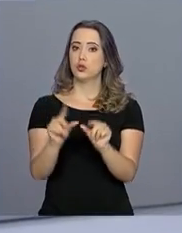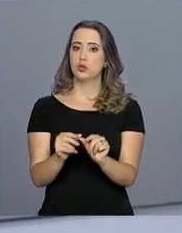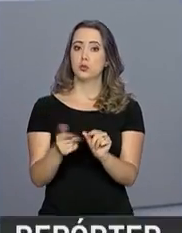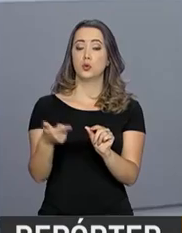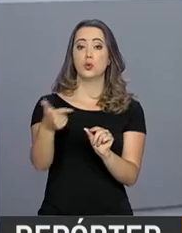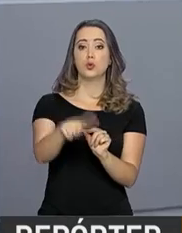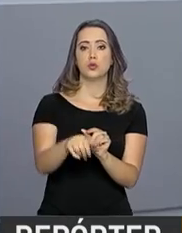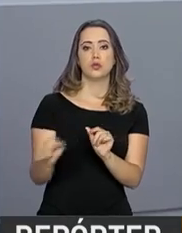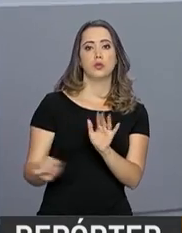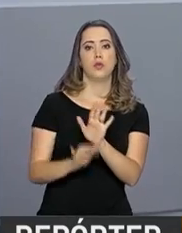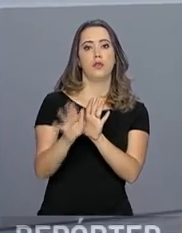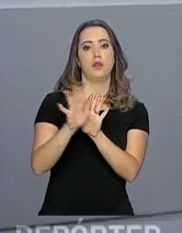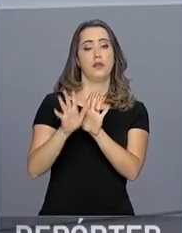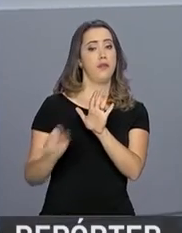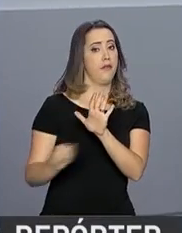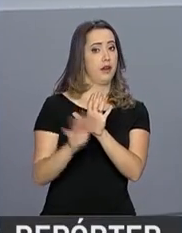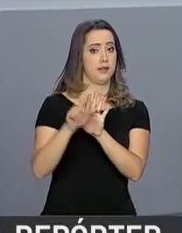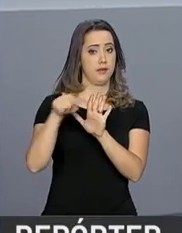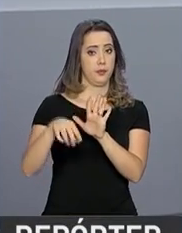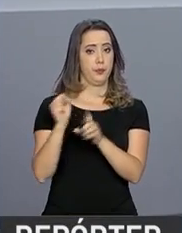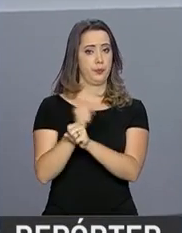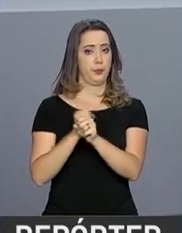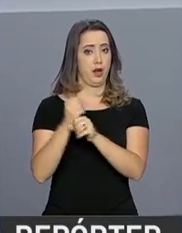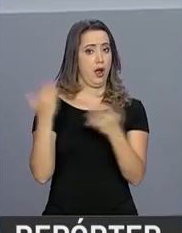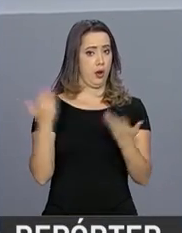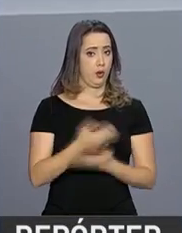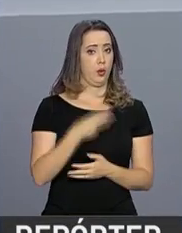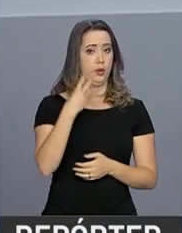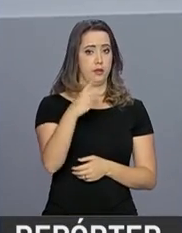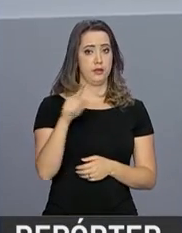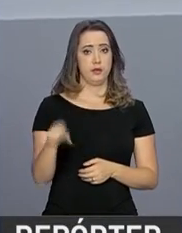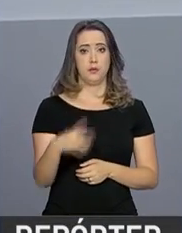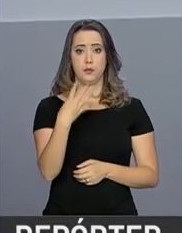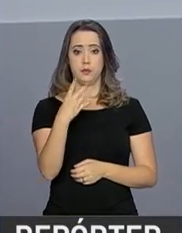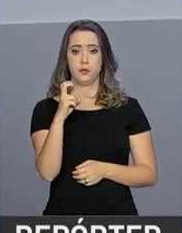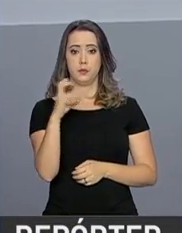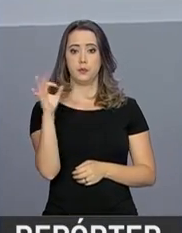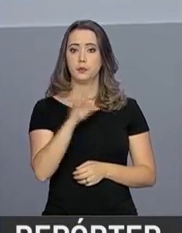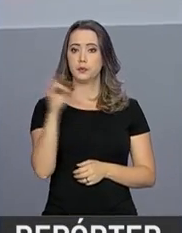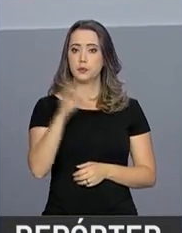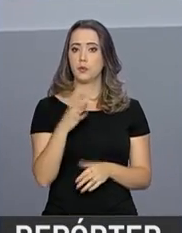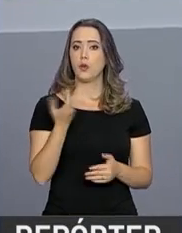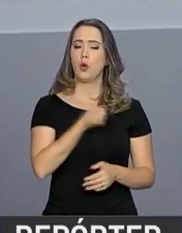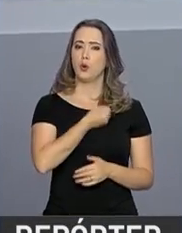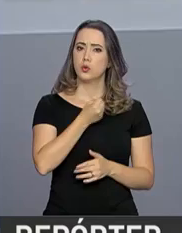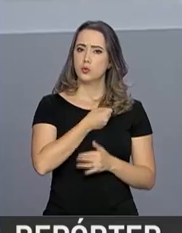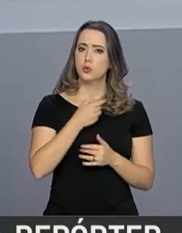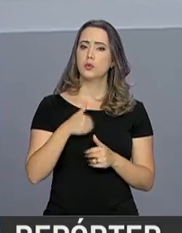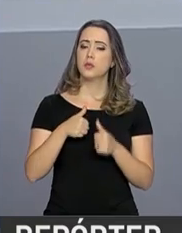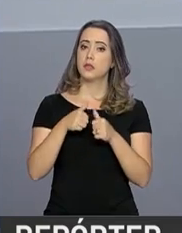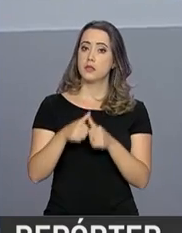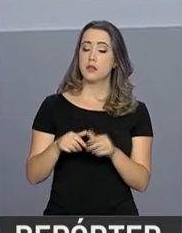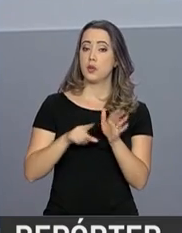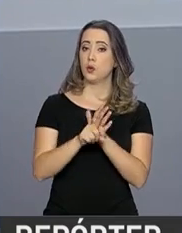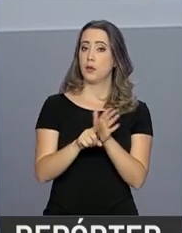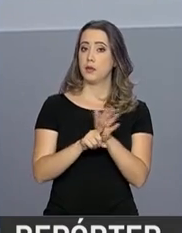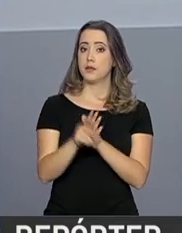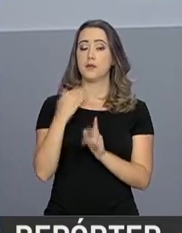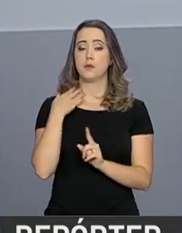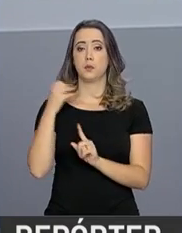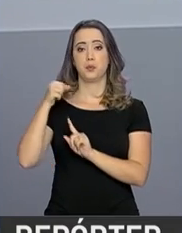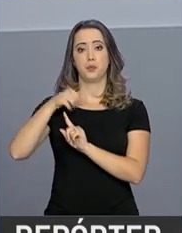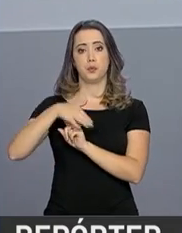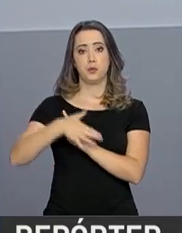estimativa de inflação deste ano que agora está em 3,45 por cento os números estão no boletim focus do banco central